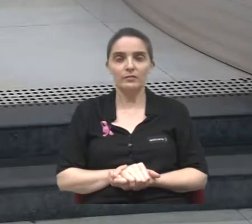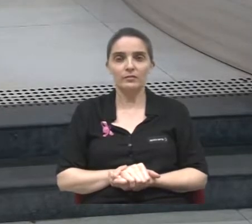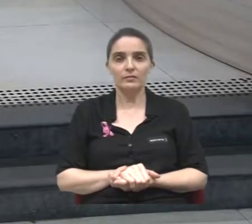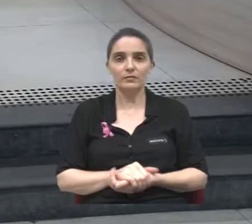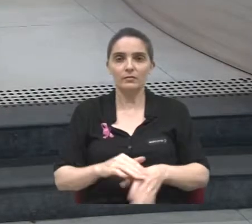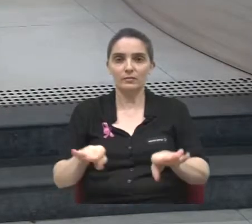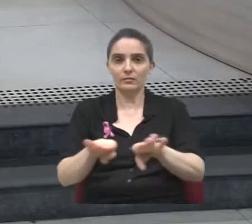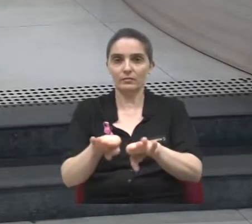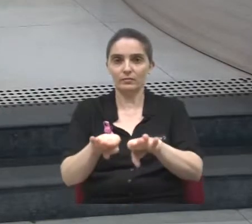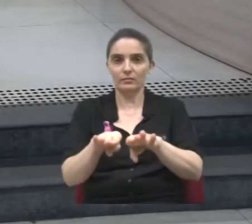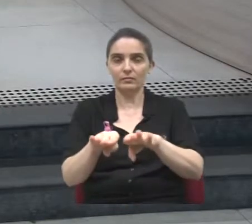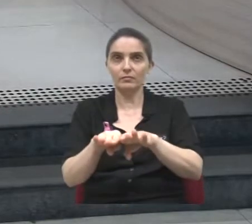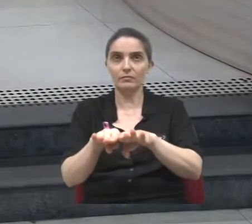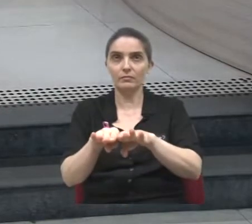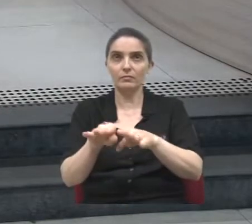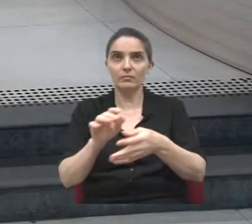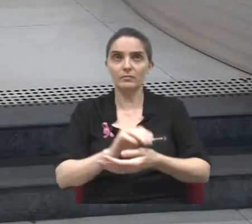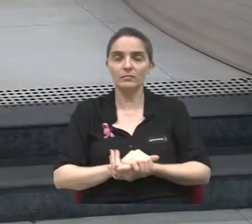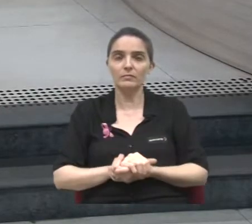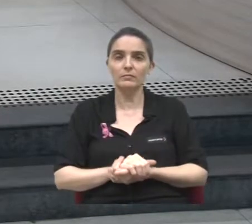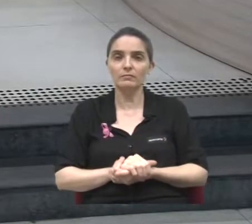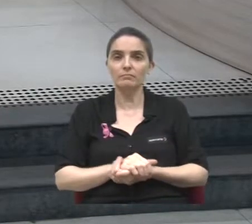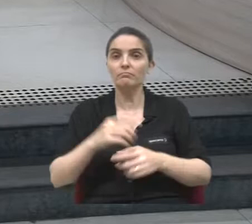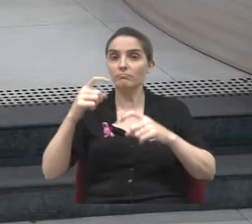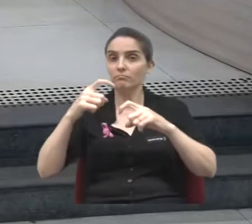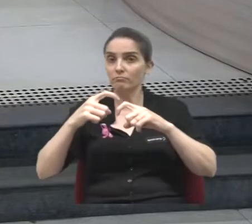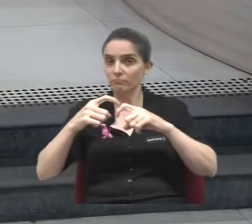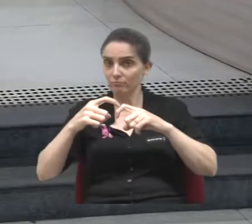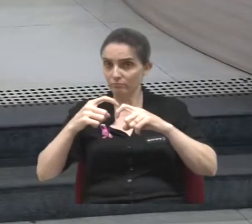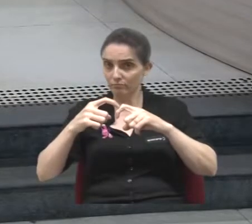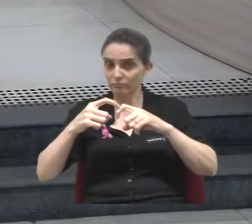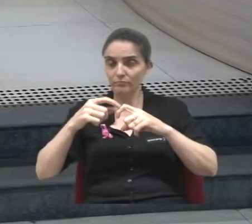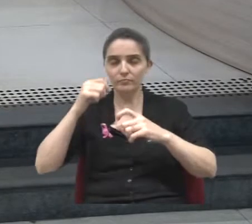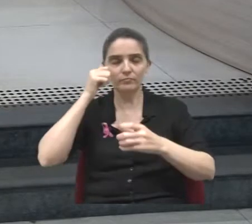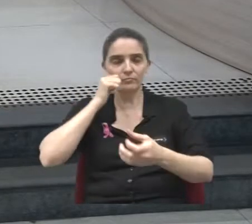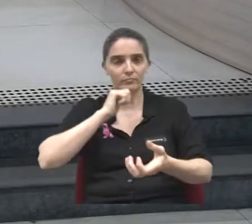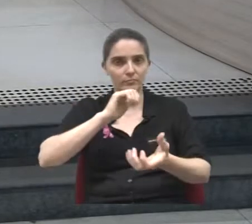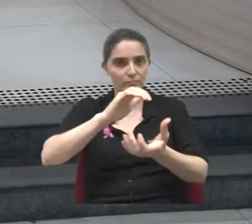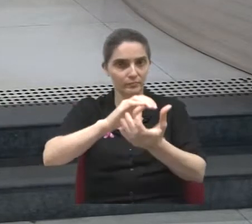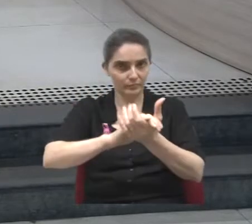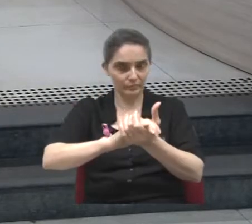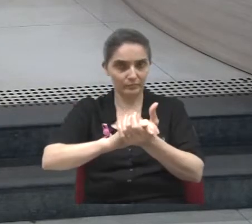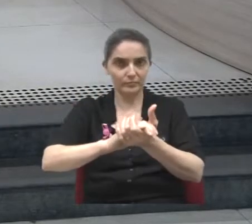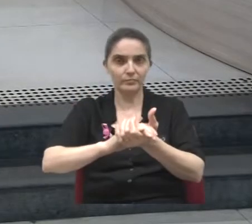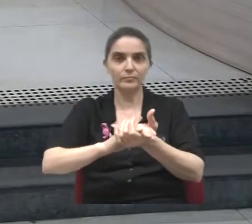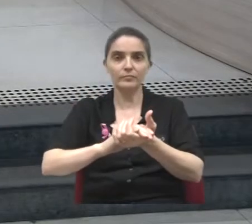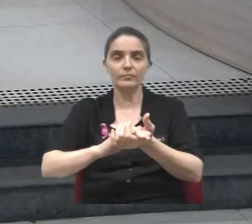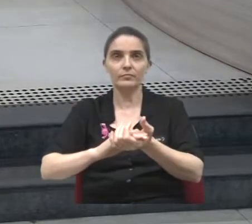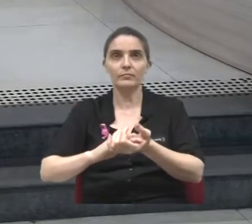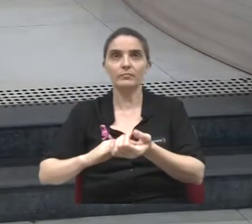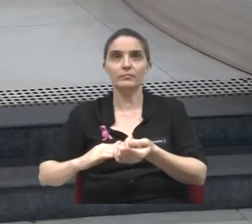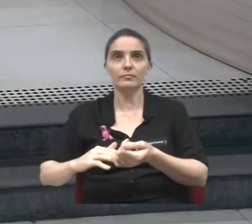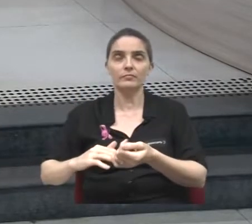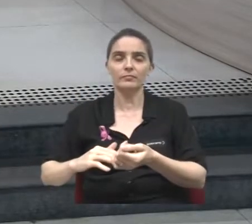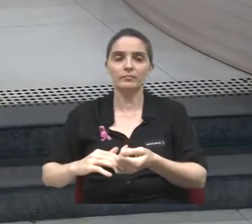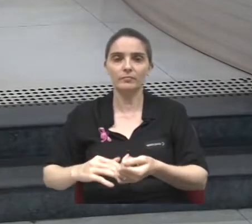você pode falar, foi médico também da minha esposa, operou, problema, e graças a